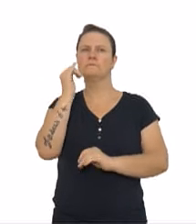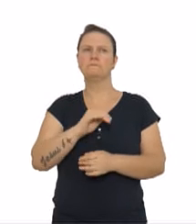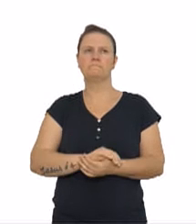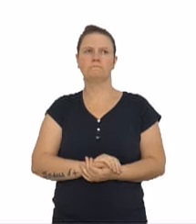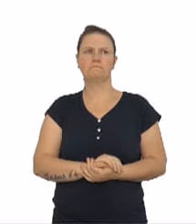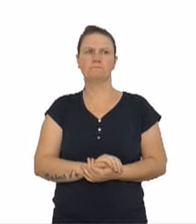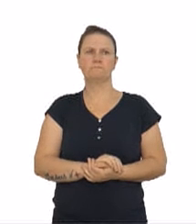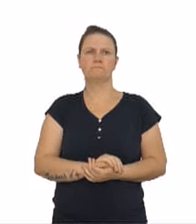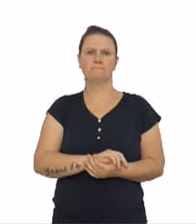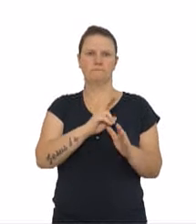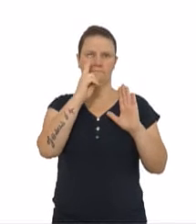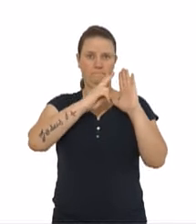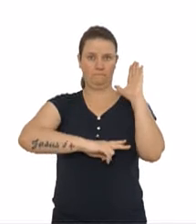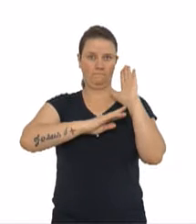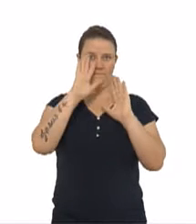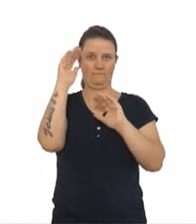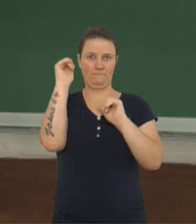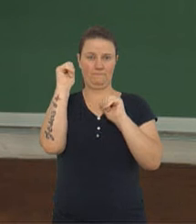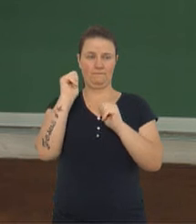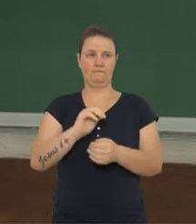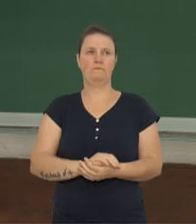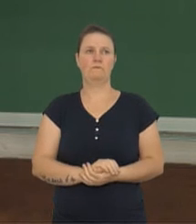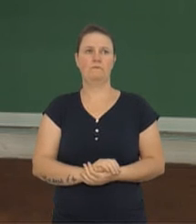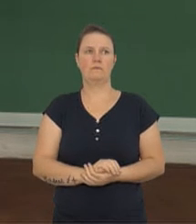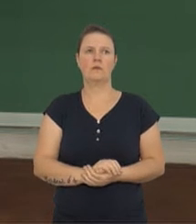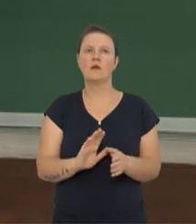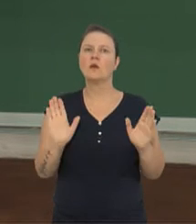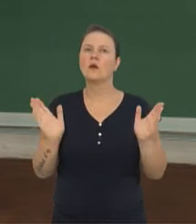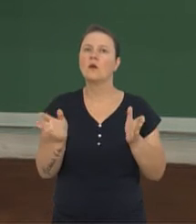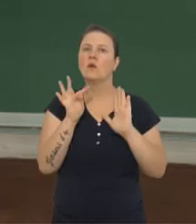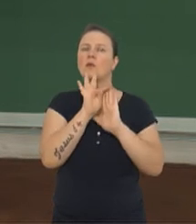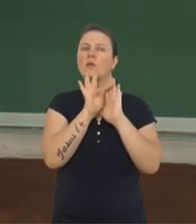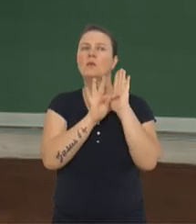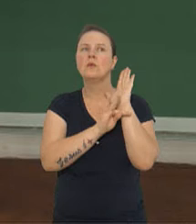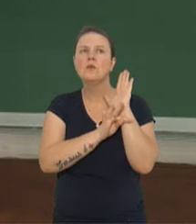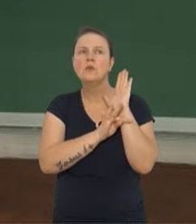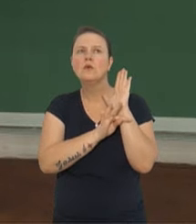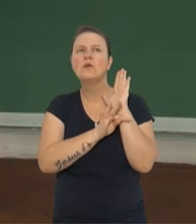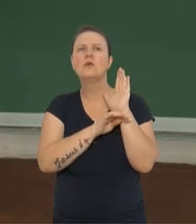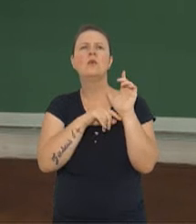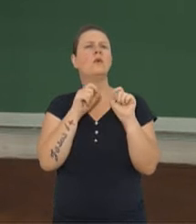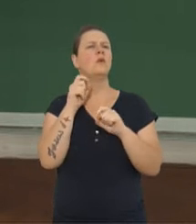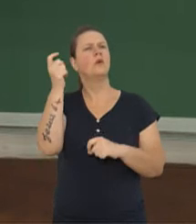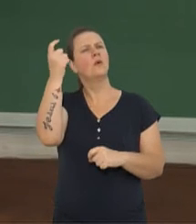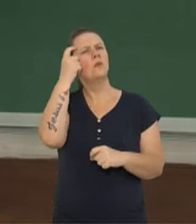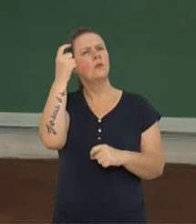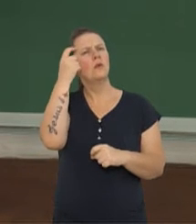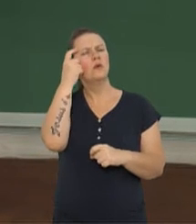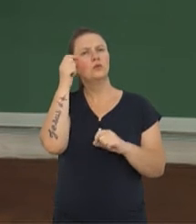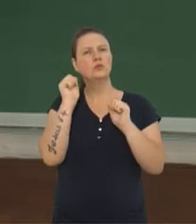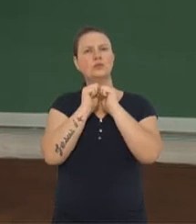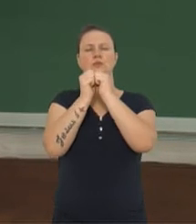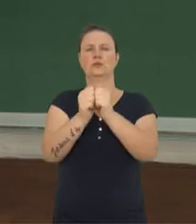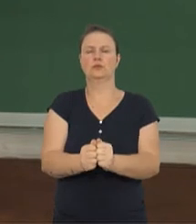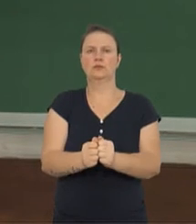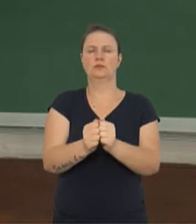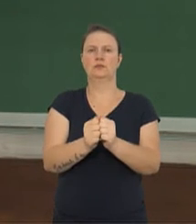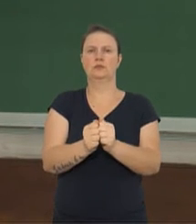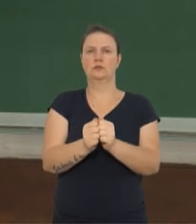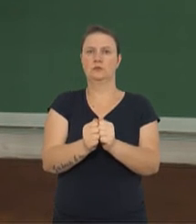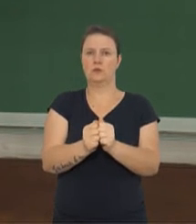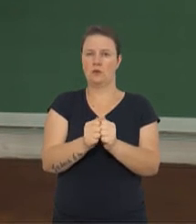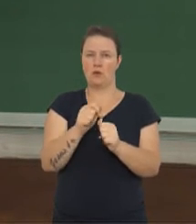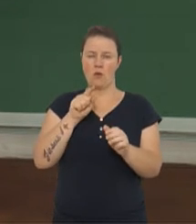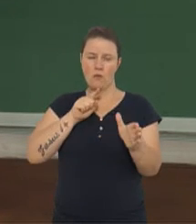le contestou a ele? Então, nós já estamos trazendo um texto para vocês, para que pensemos juntos. Vejam